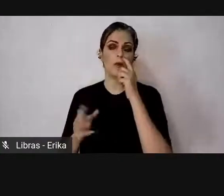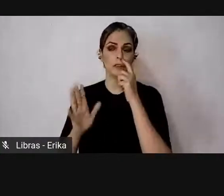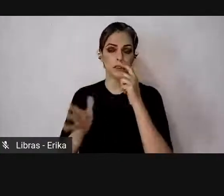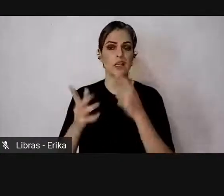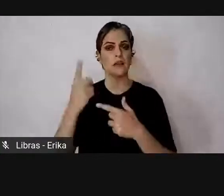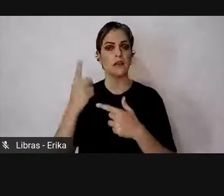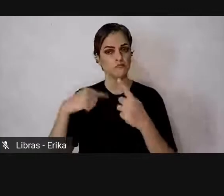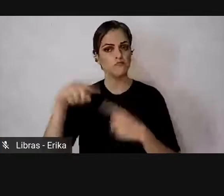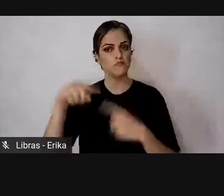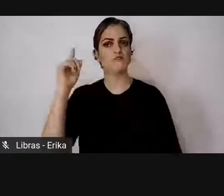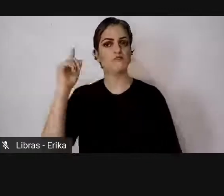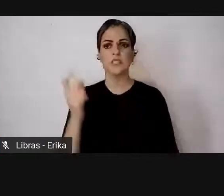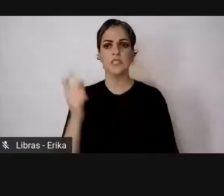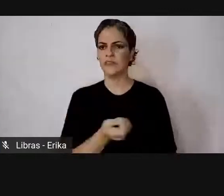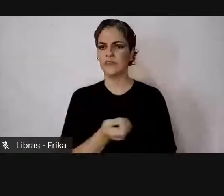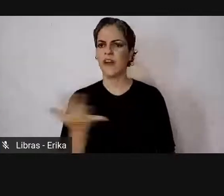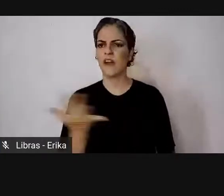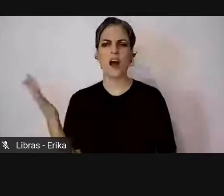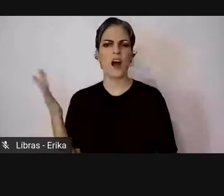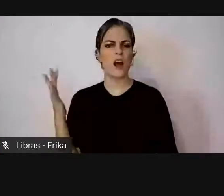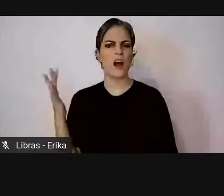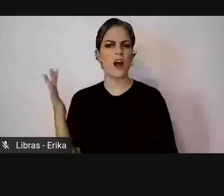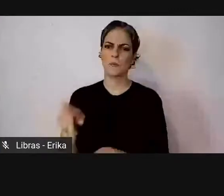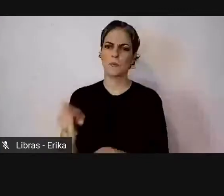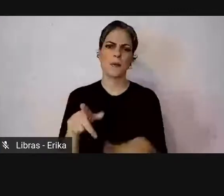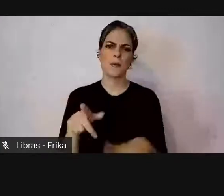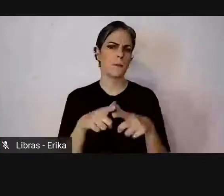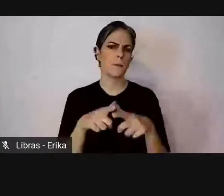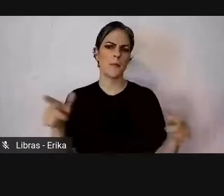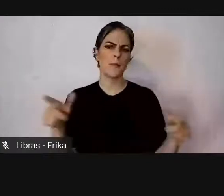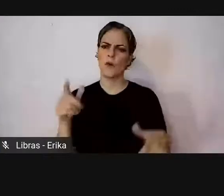países, em relação a dados abertos,